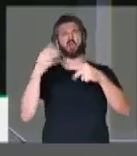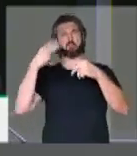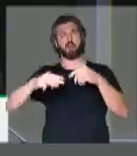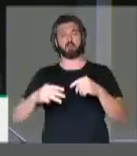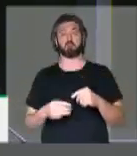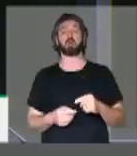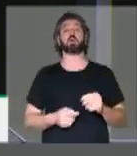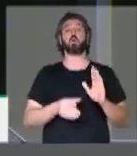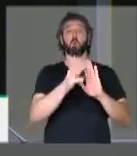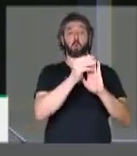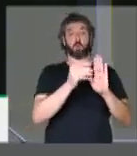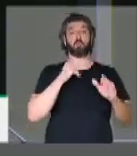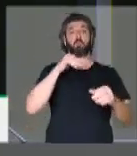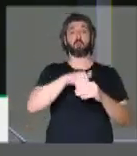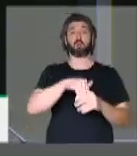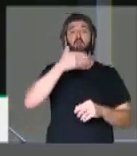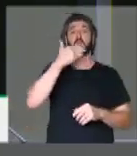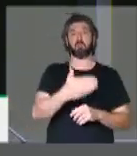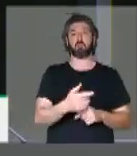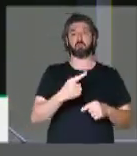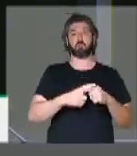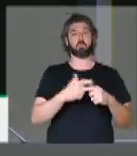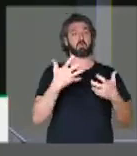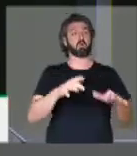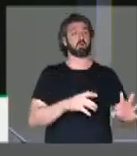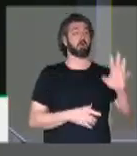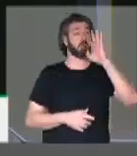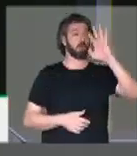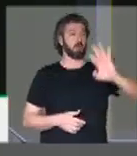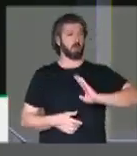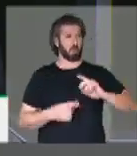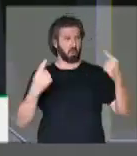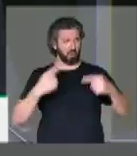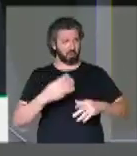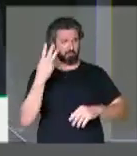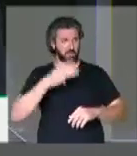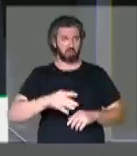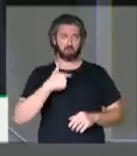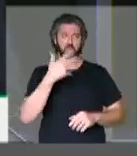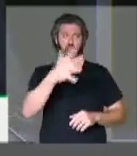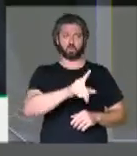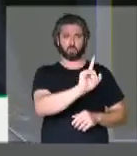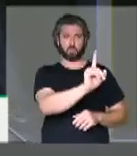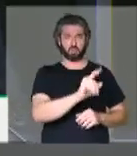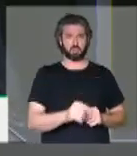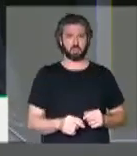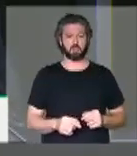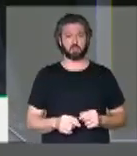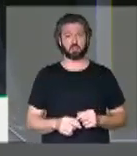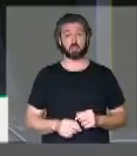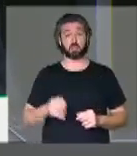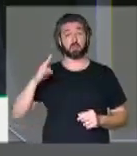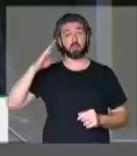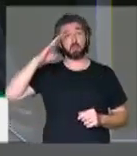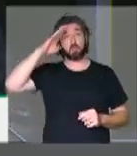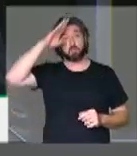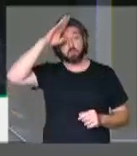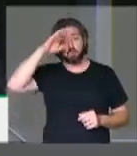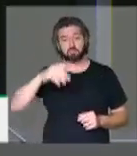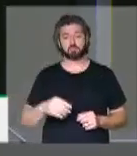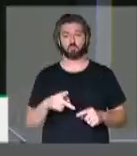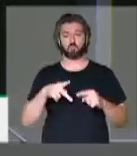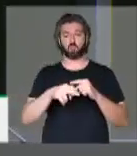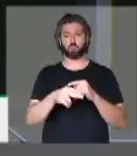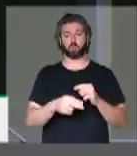favor no mérito pra não ser acusado de ser contra o maranhão e para o bolso na